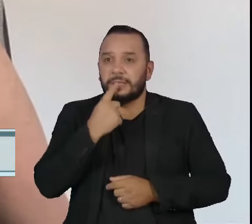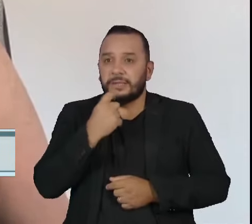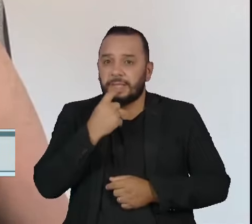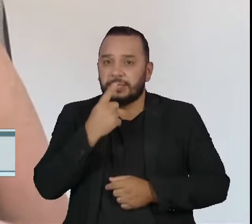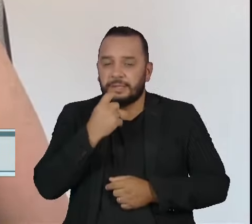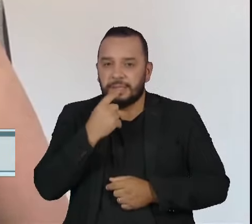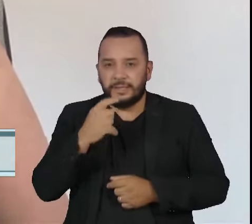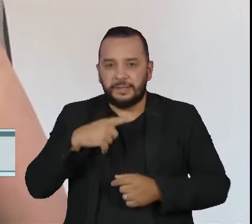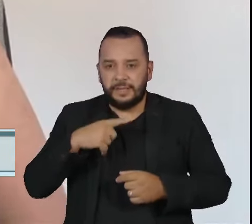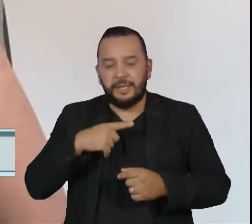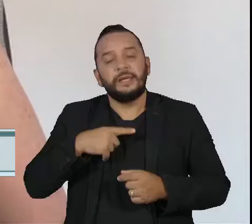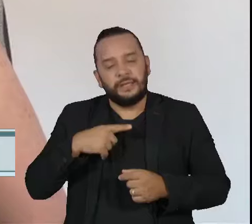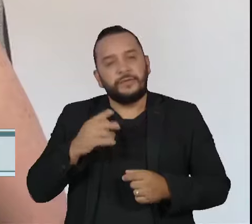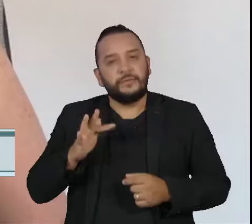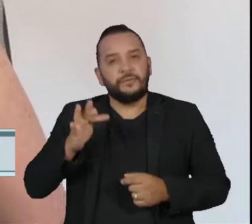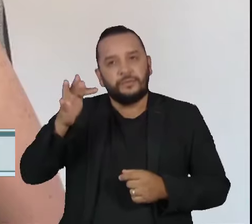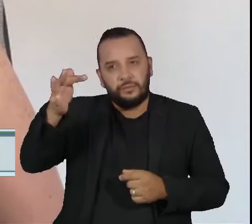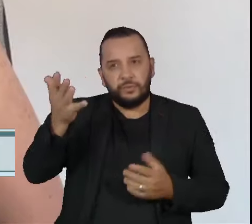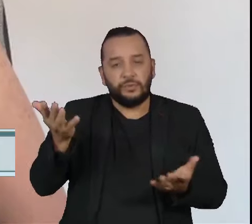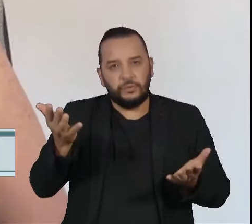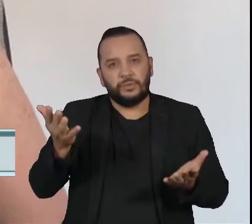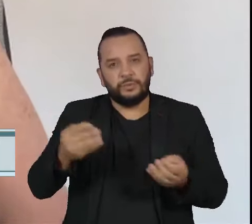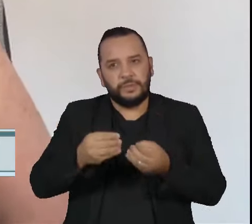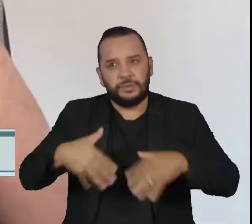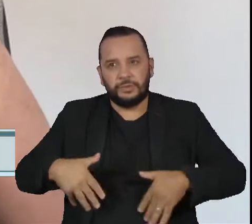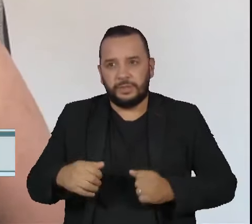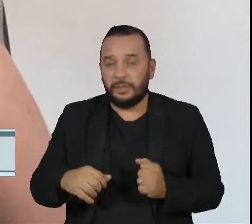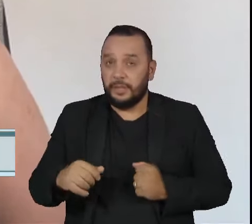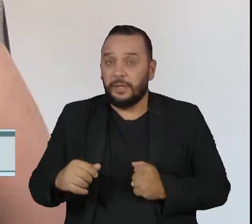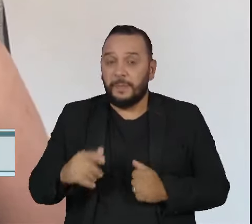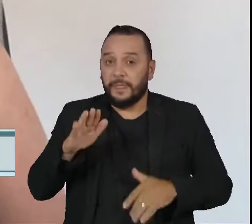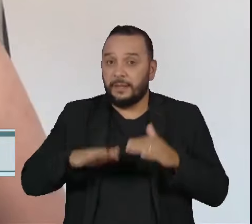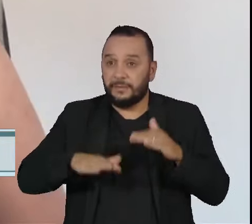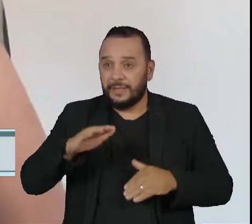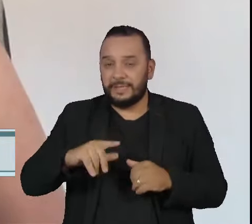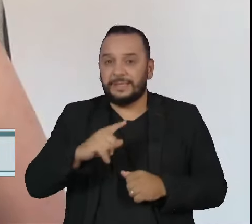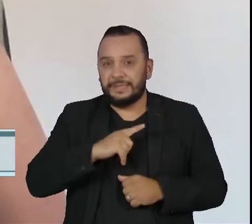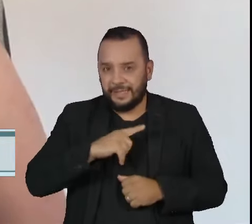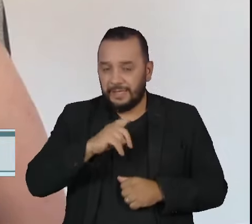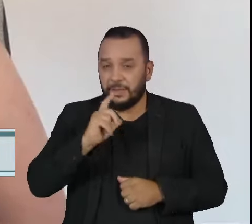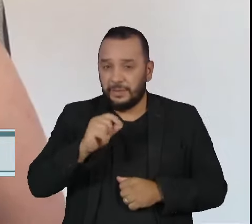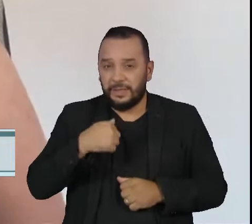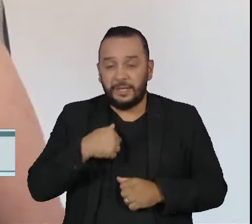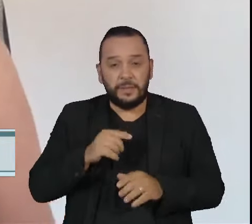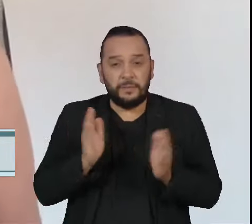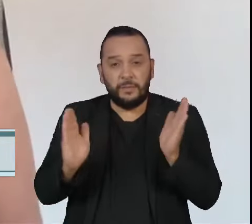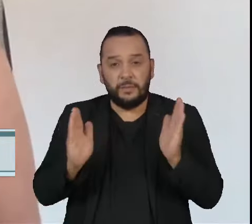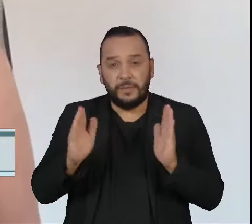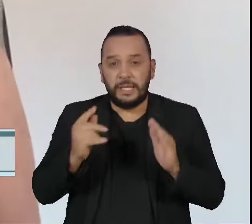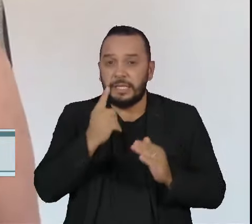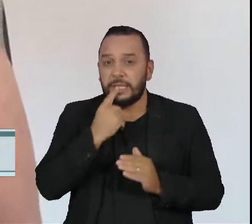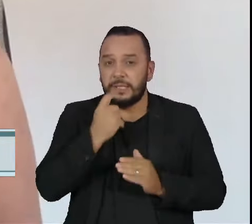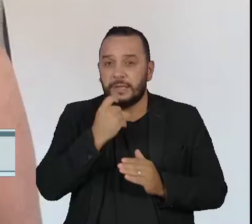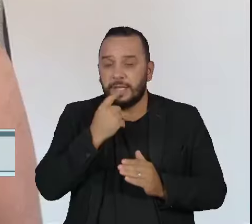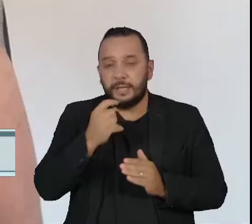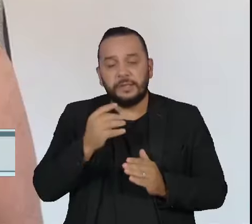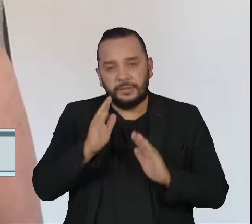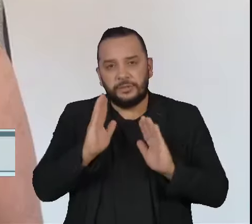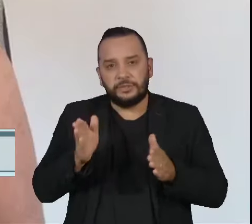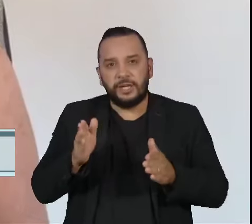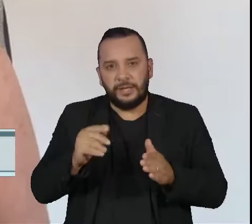futura. Não é só naquele momento do sangramento que existe uma lesão no tecido. Os principais sangramentos